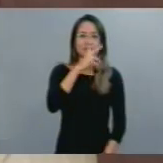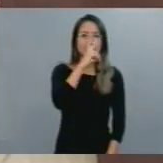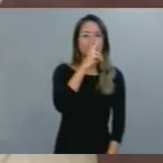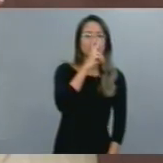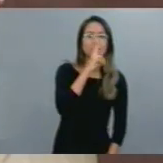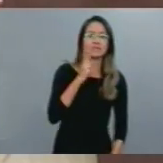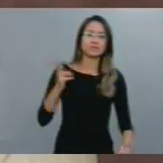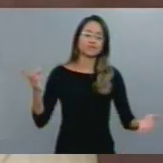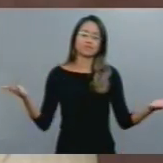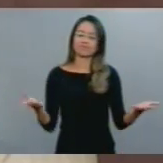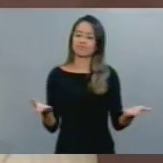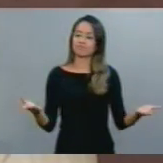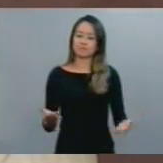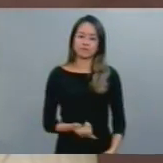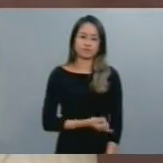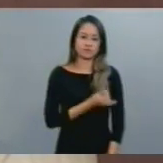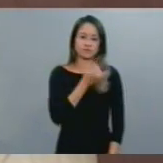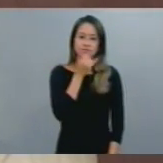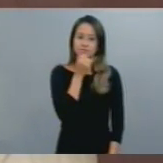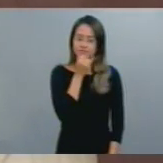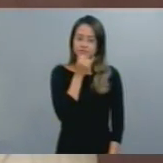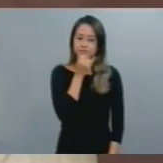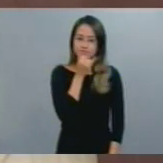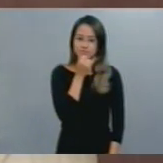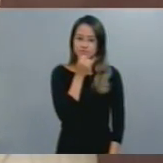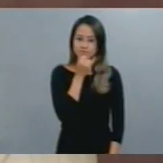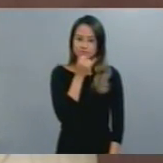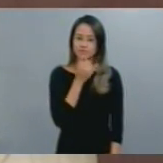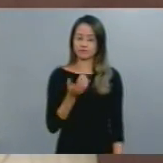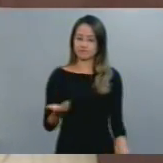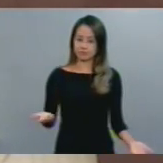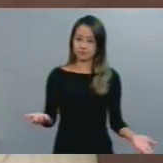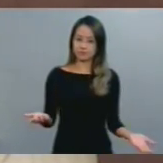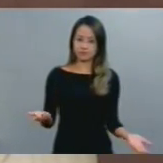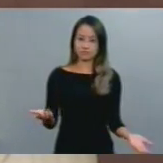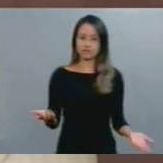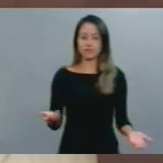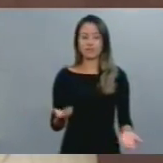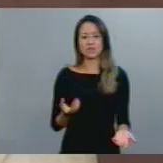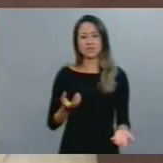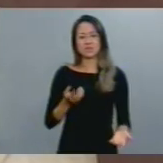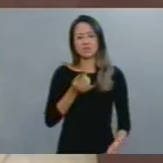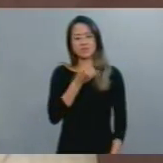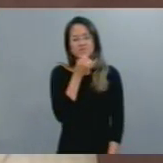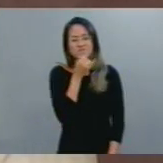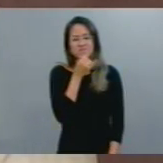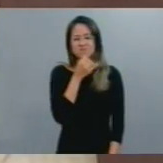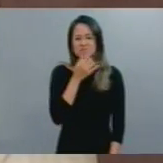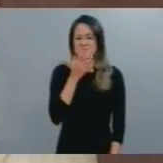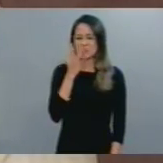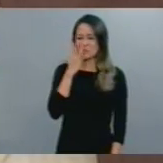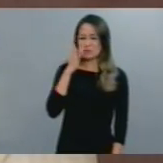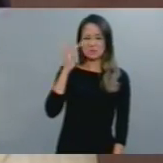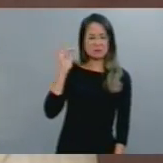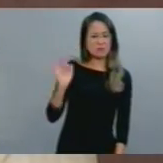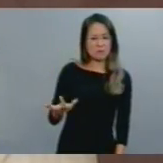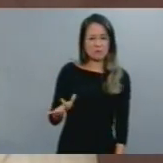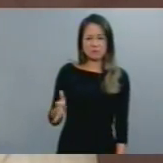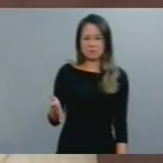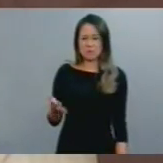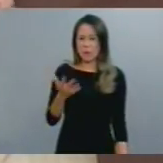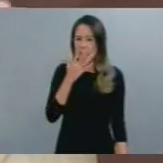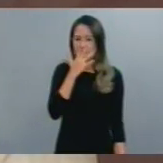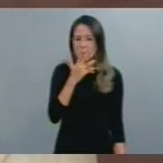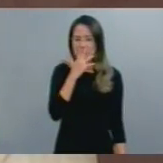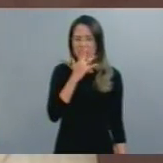generalizado de desalento, de desânimo, de nojo, que